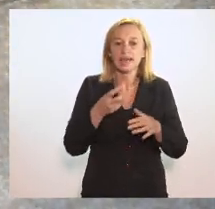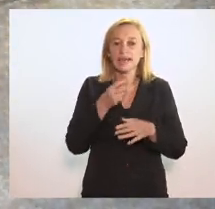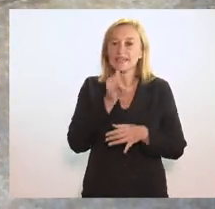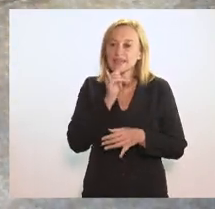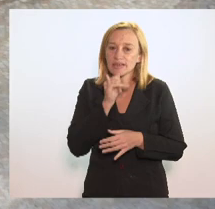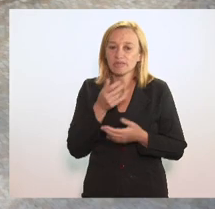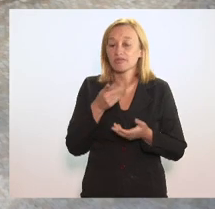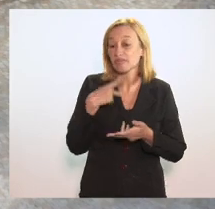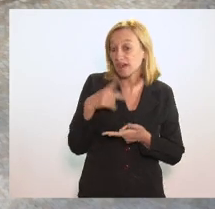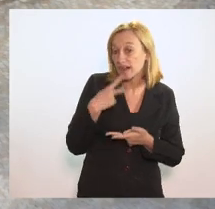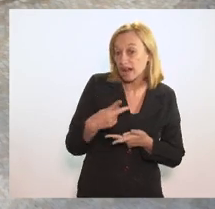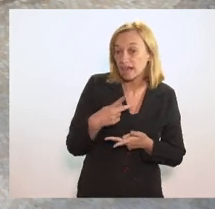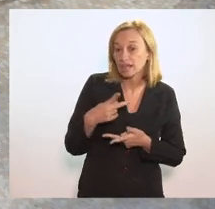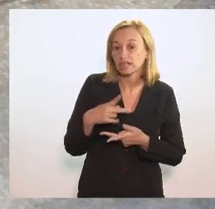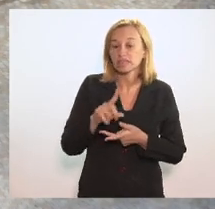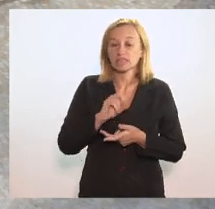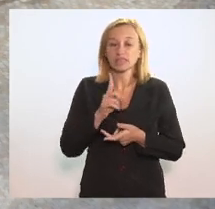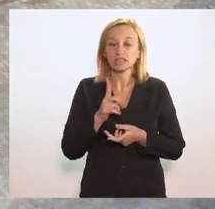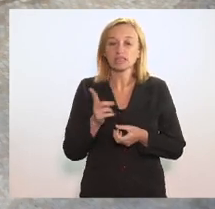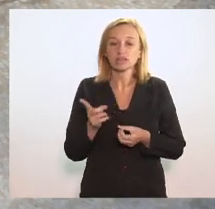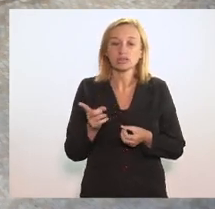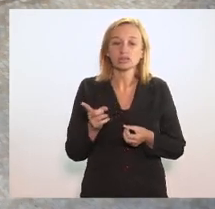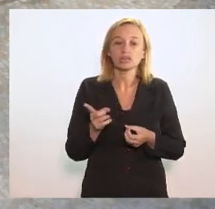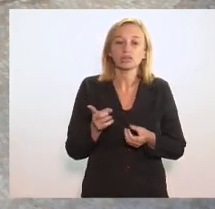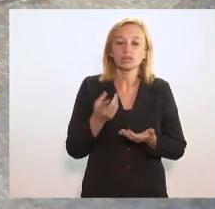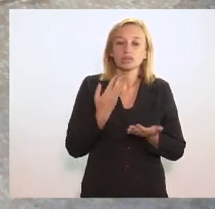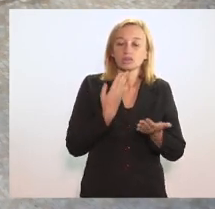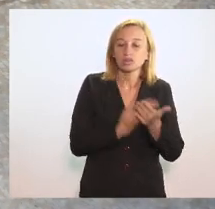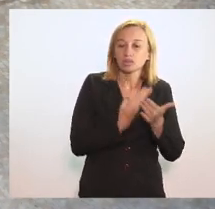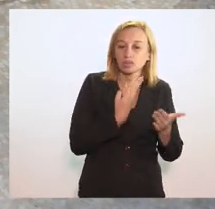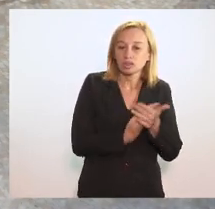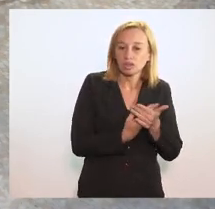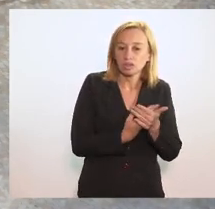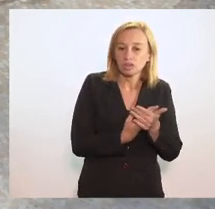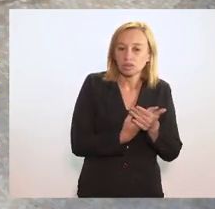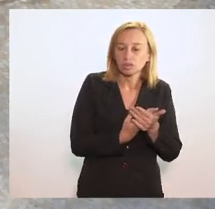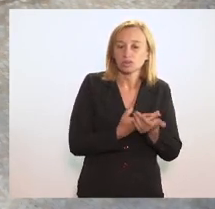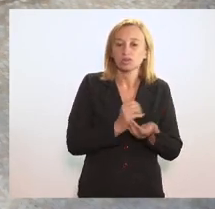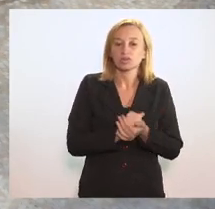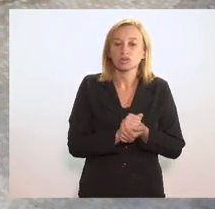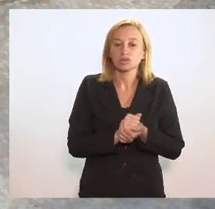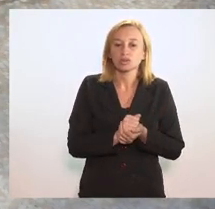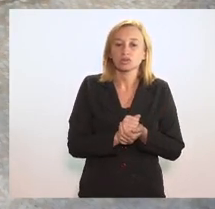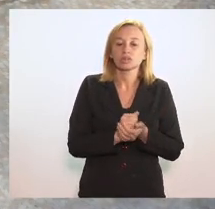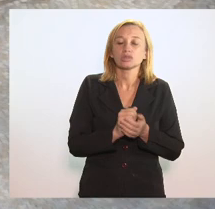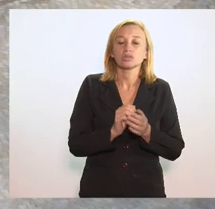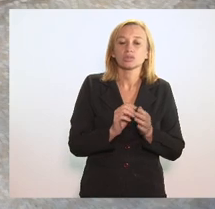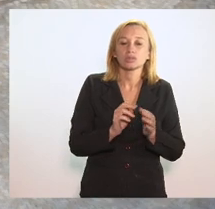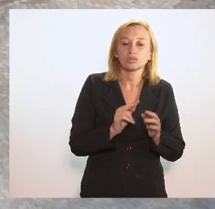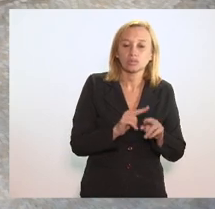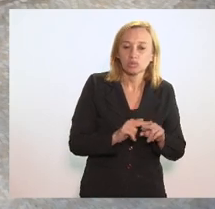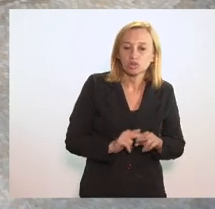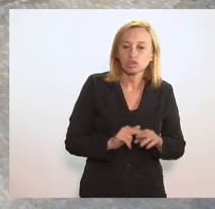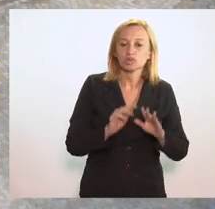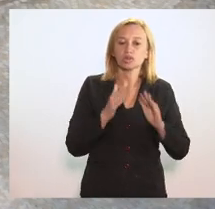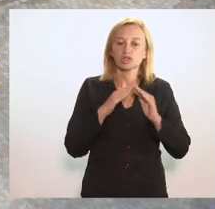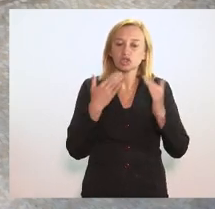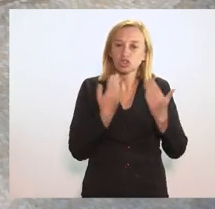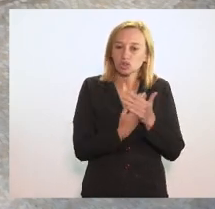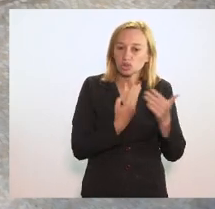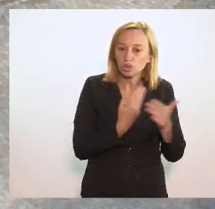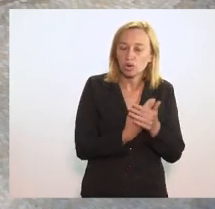falar em não voltarmos com as nossas aulas devido à sanitização das escolas, aos procedimentos